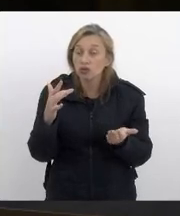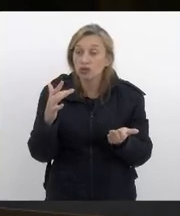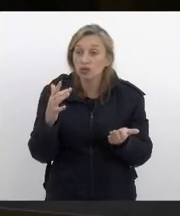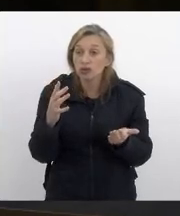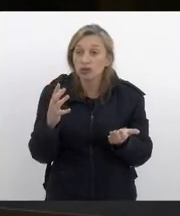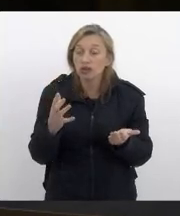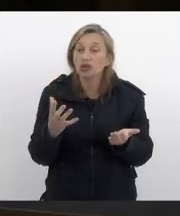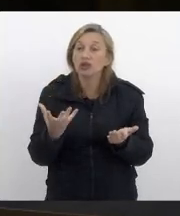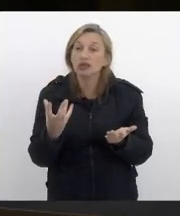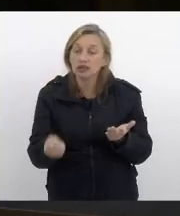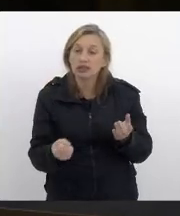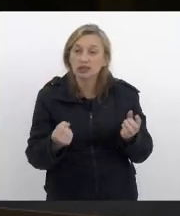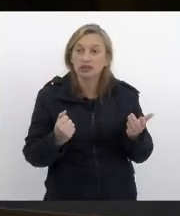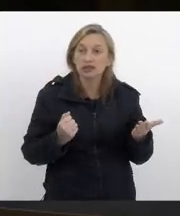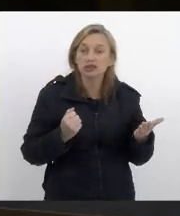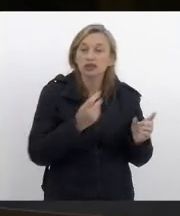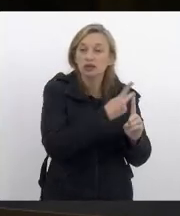Rio Previdência manda para as contas,